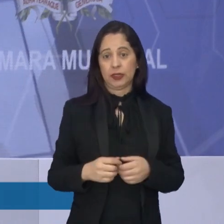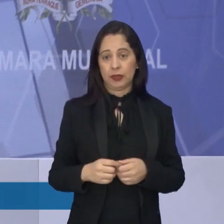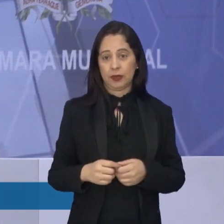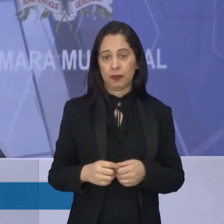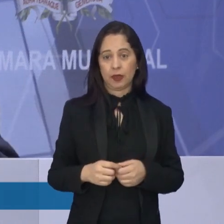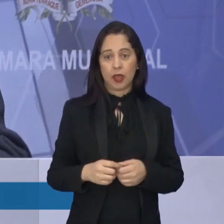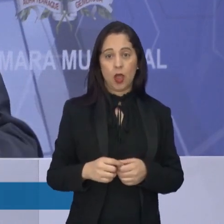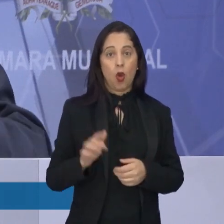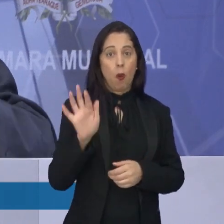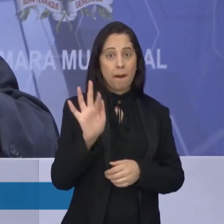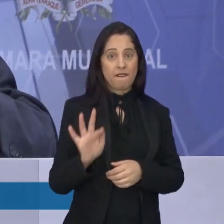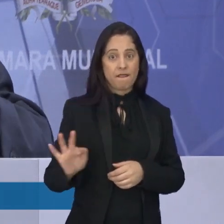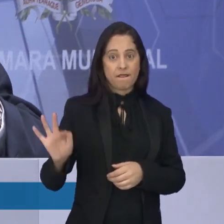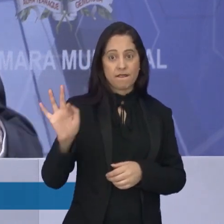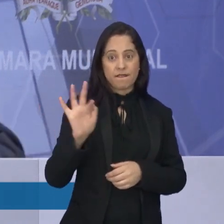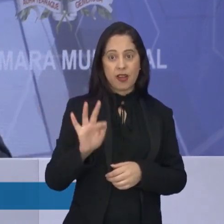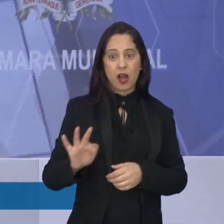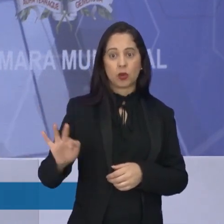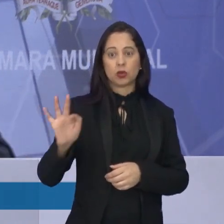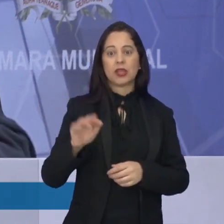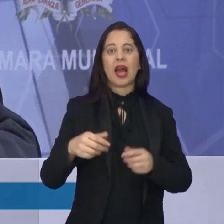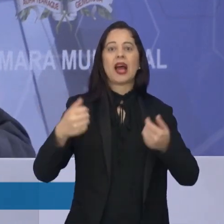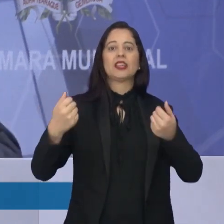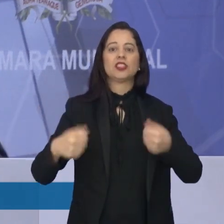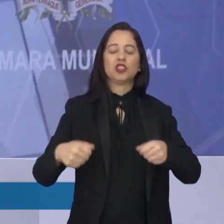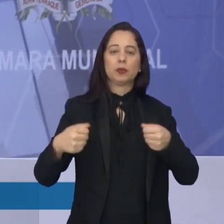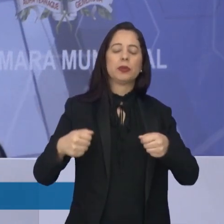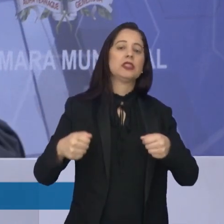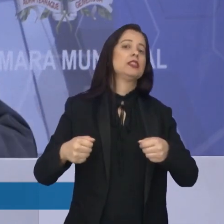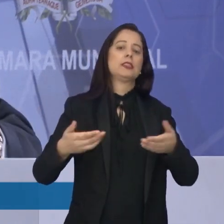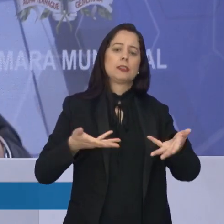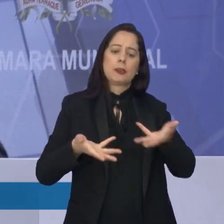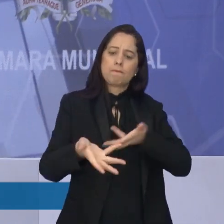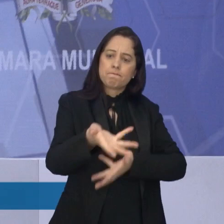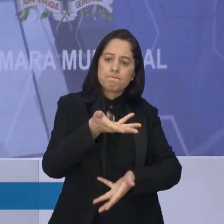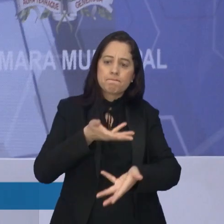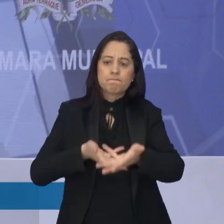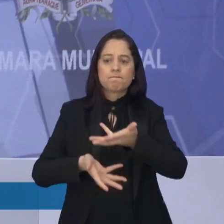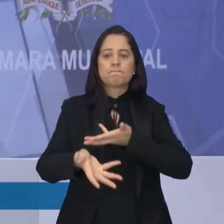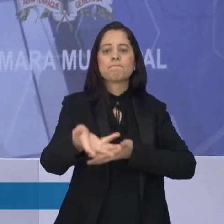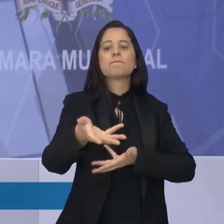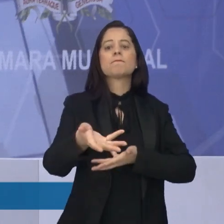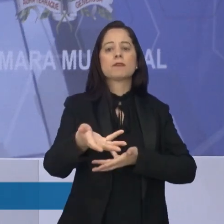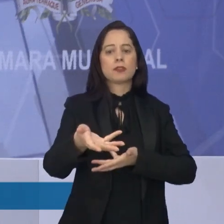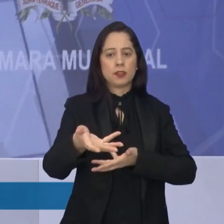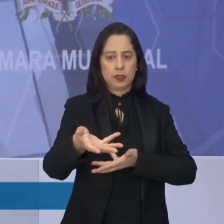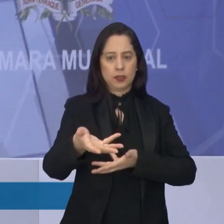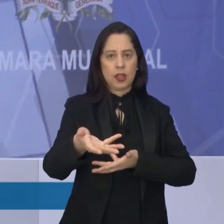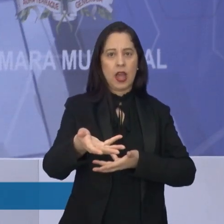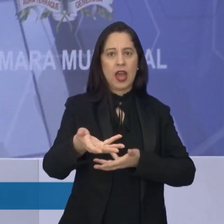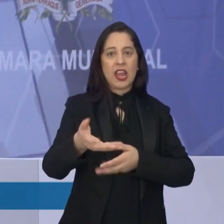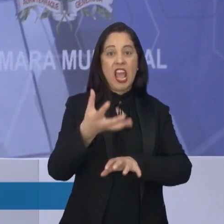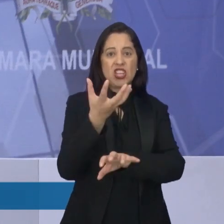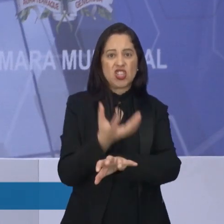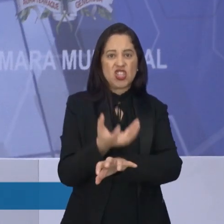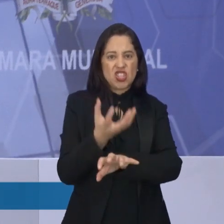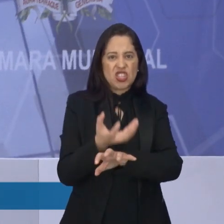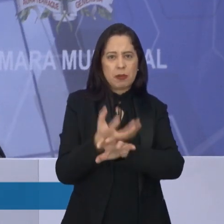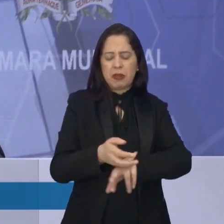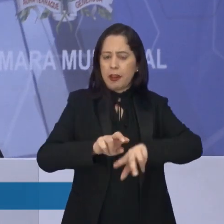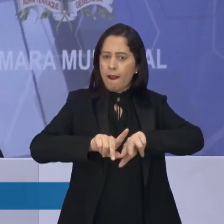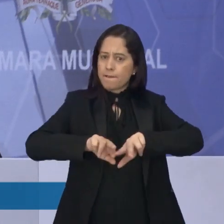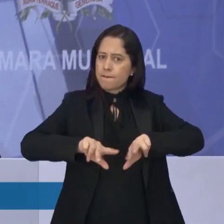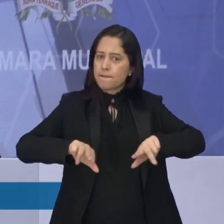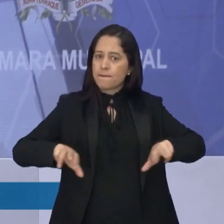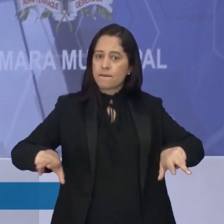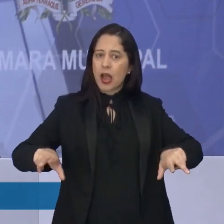Uma universidade demanda espaço conjunto, interação, possibilidade de ações interdisciplinares.